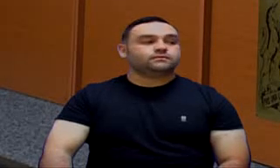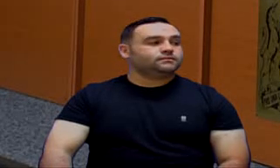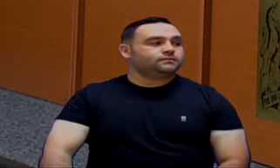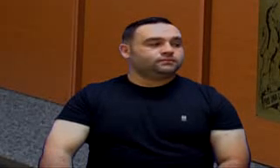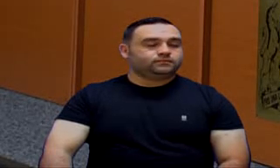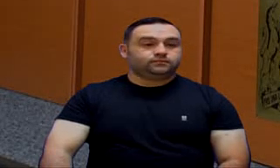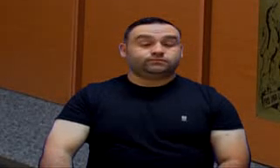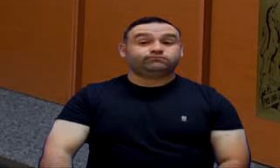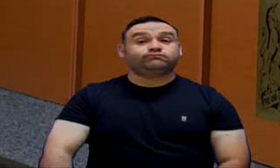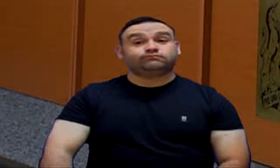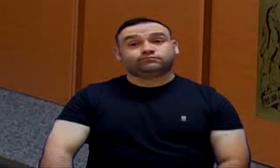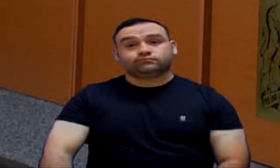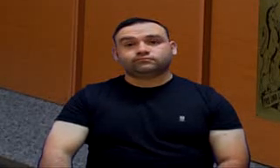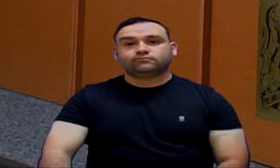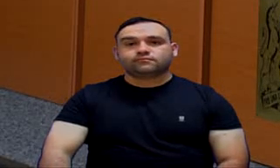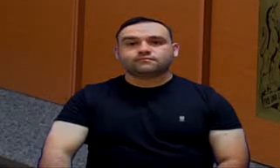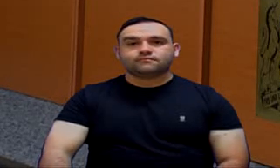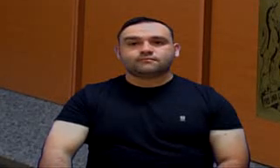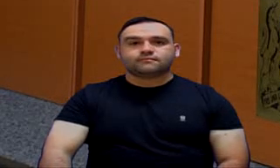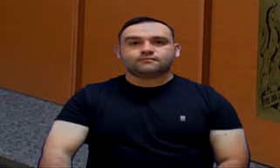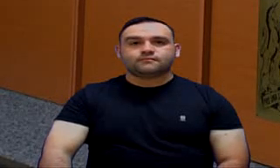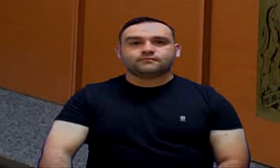pois é